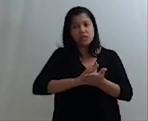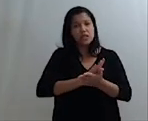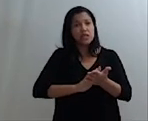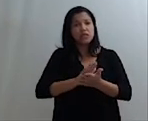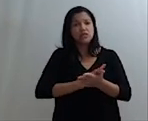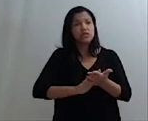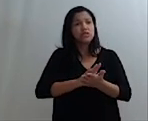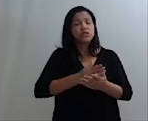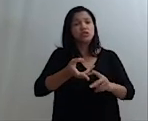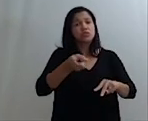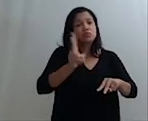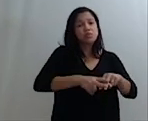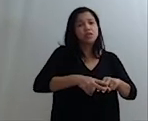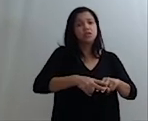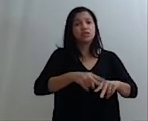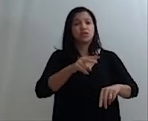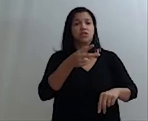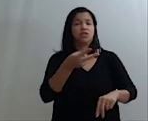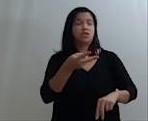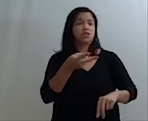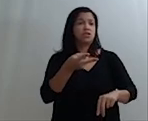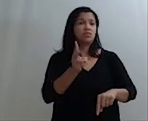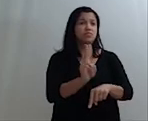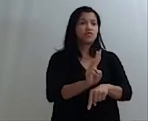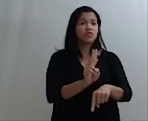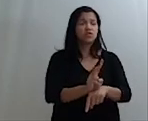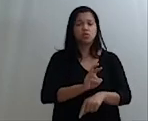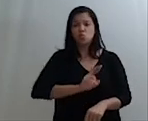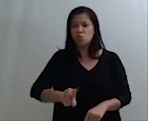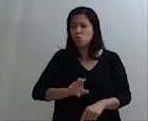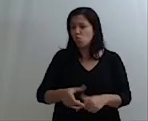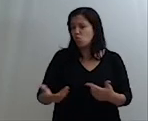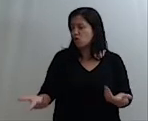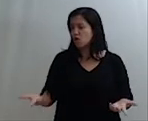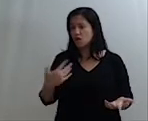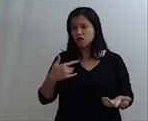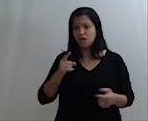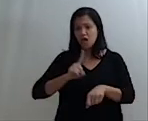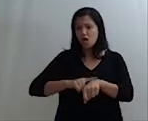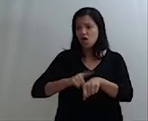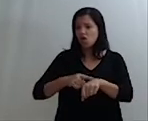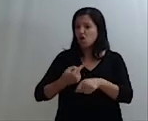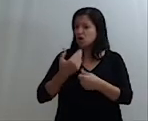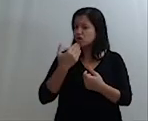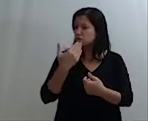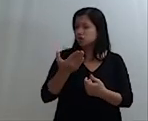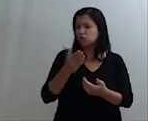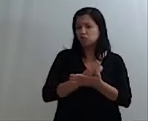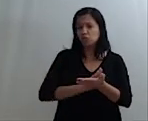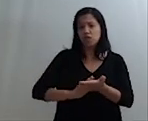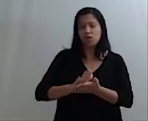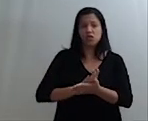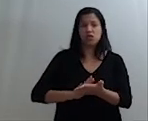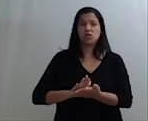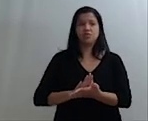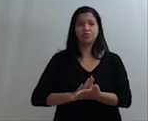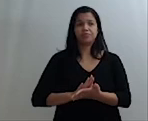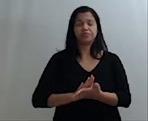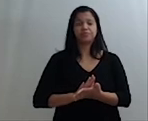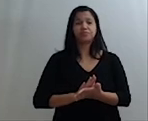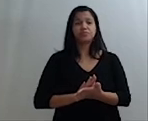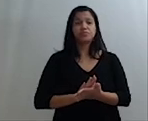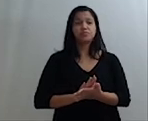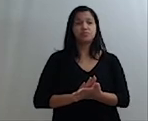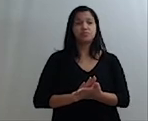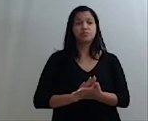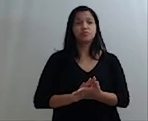absoluta urgência de conversão da prisão em flagrante mesmo que não realizada a audiência de Custódia e